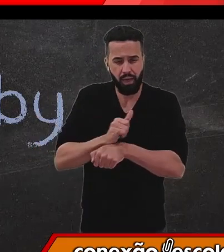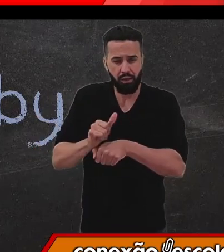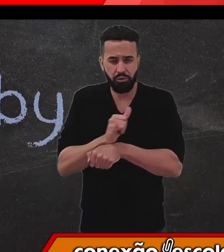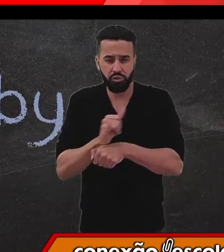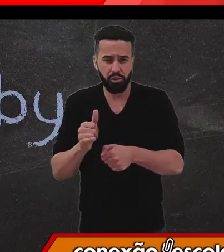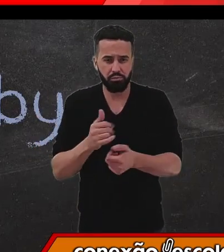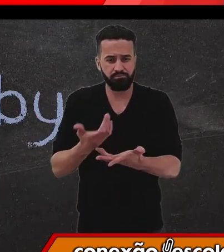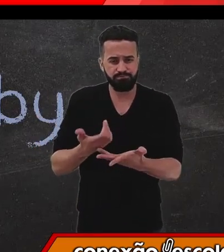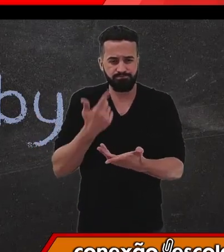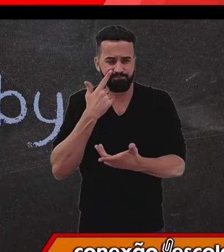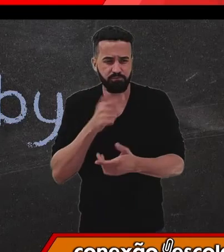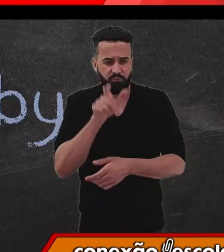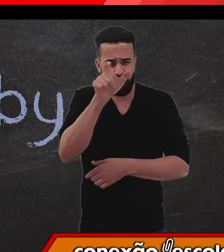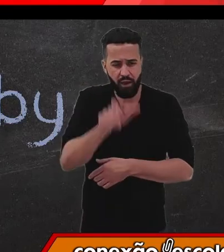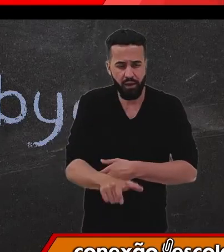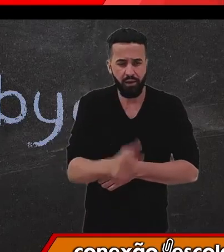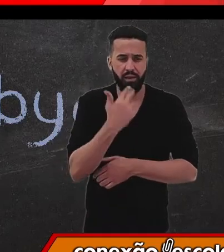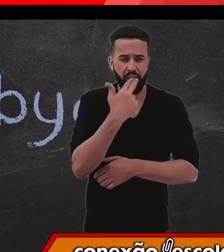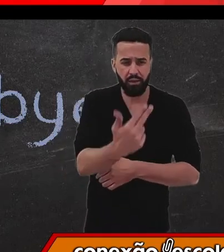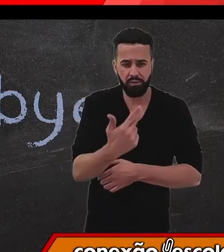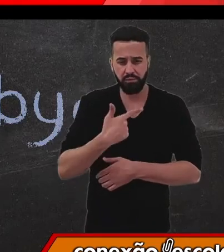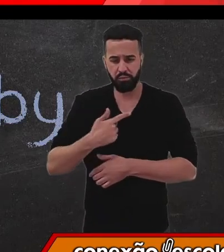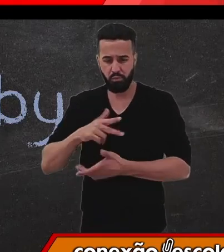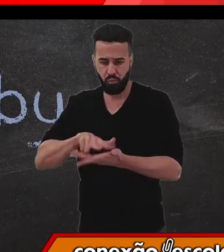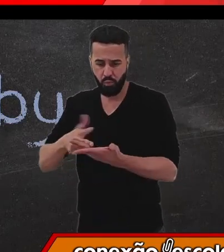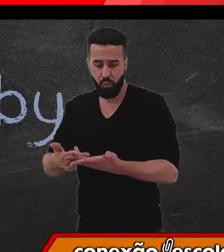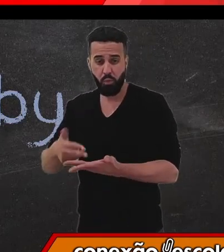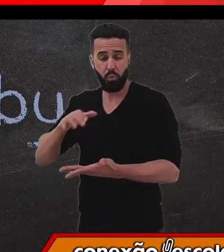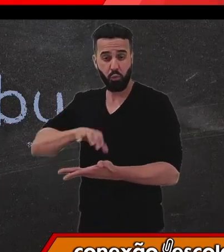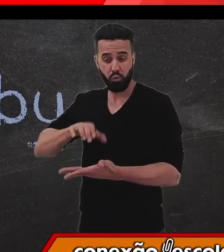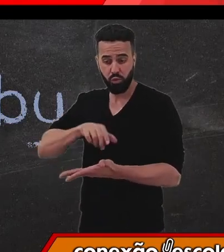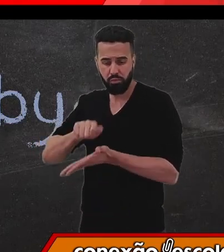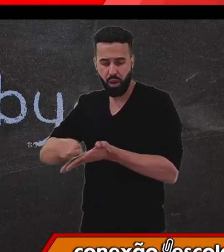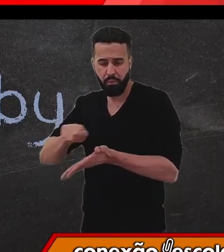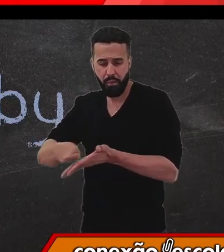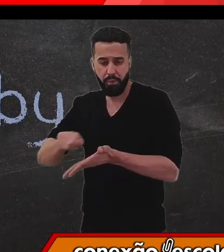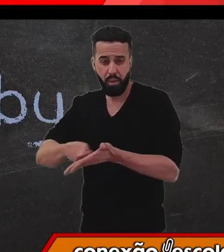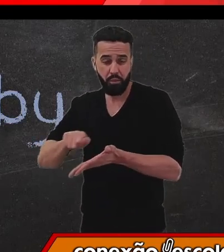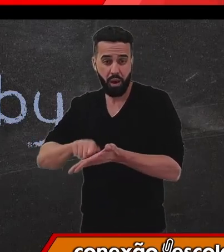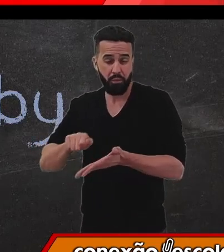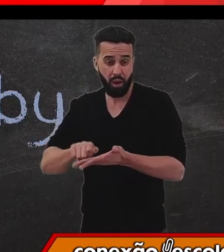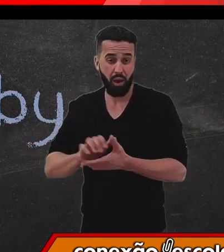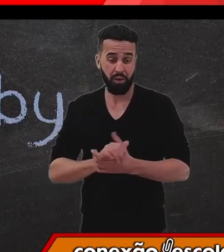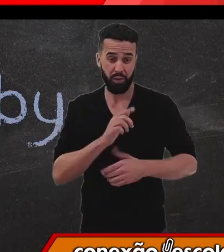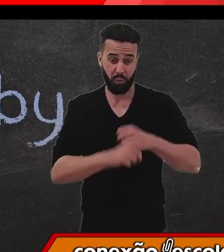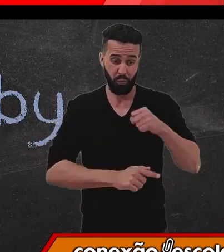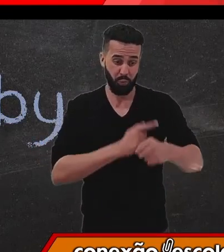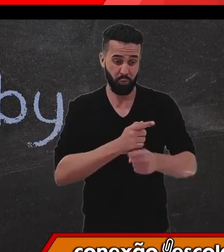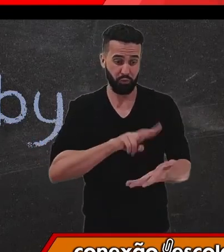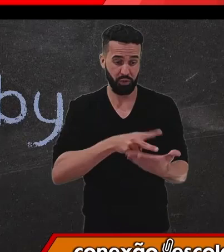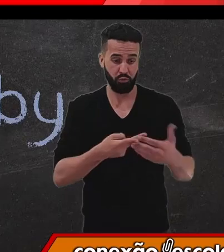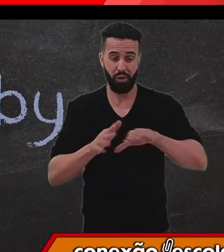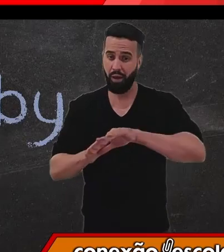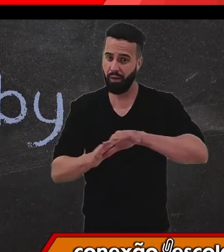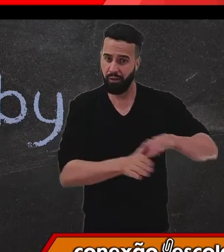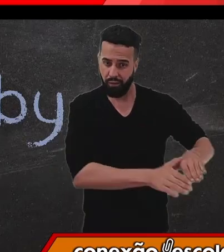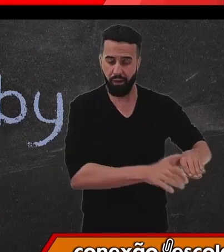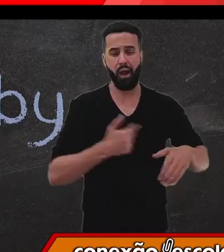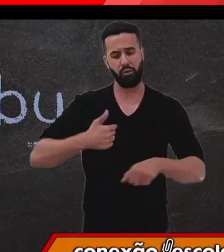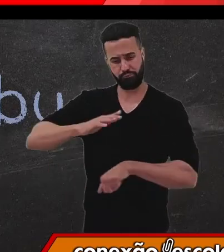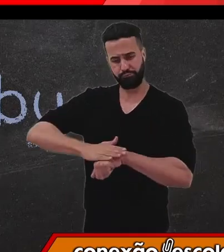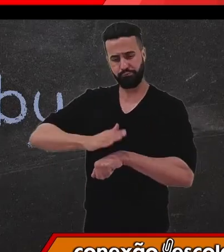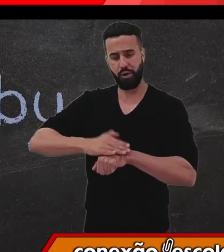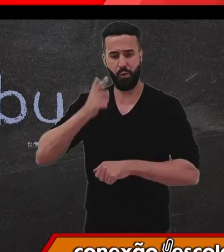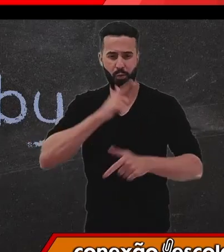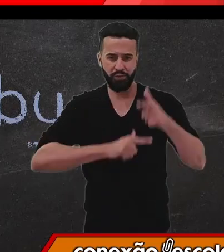conseguindo abandonar um pouquinho o Google Tradutor e confiar no seu instinto usando essas estratégias.